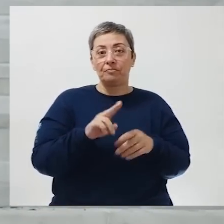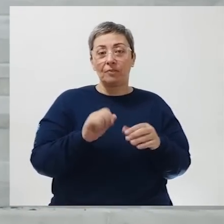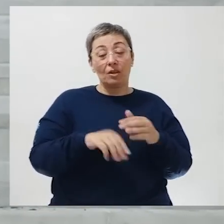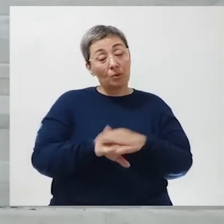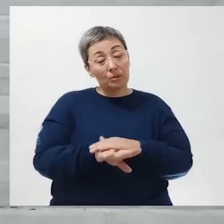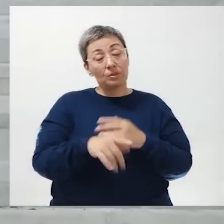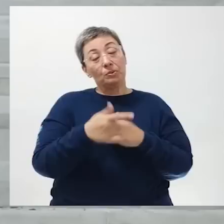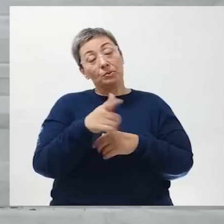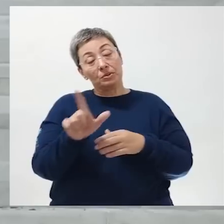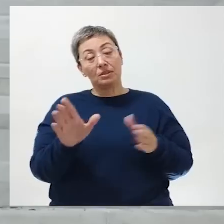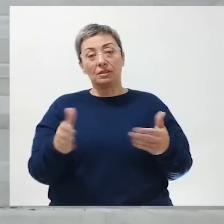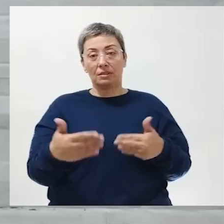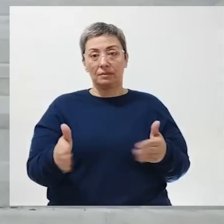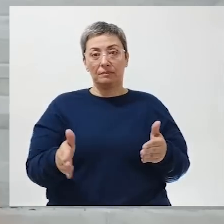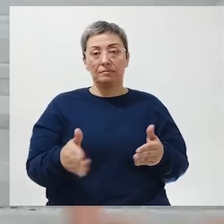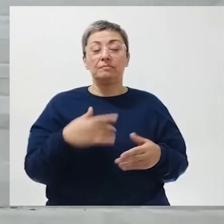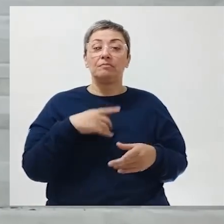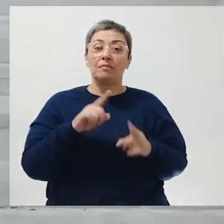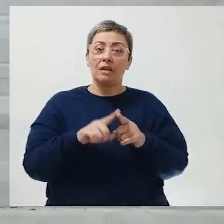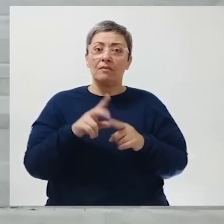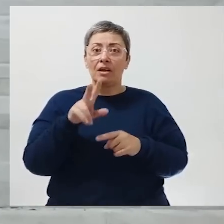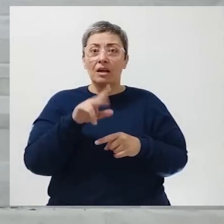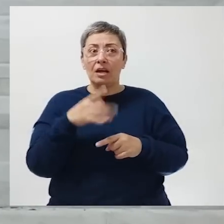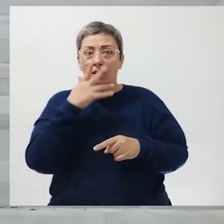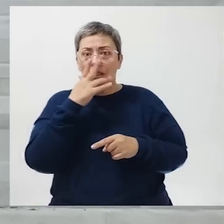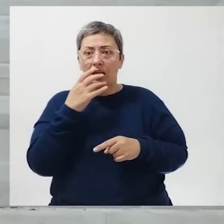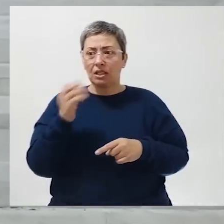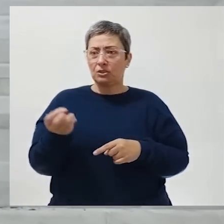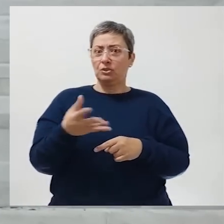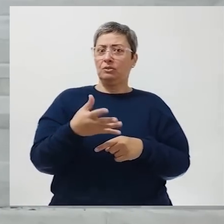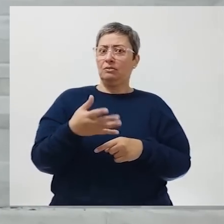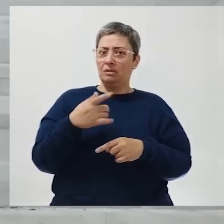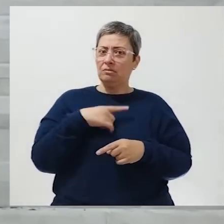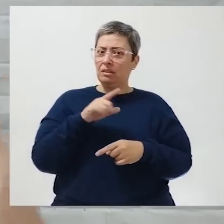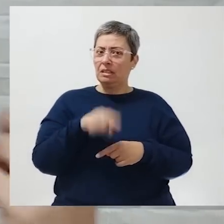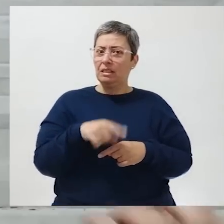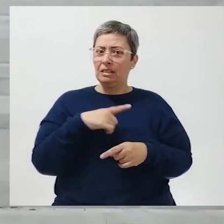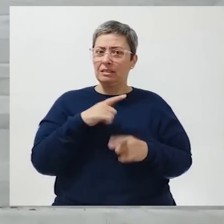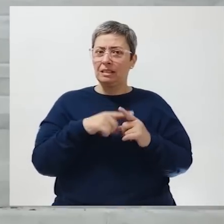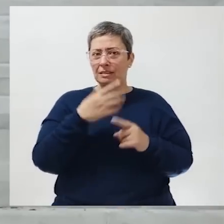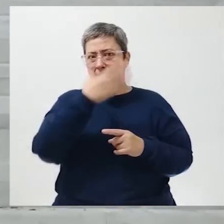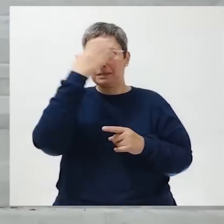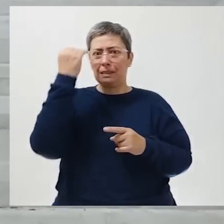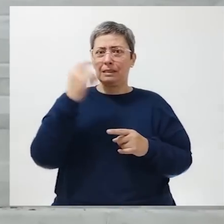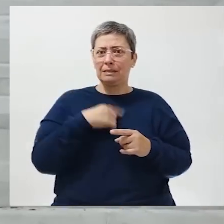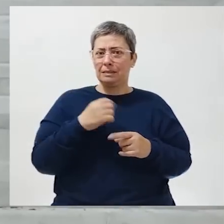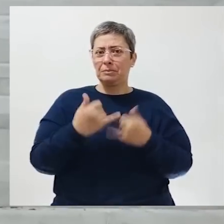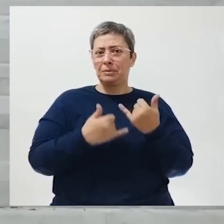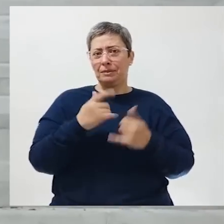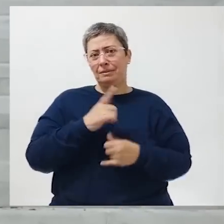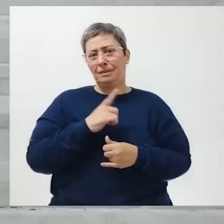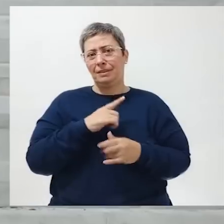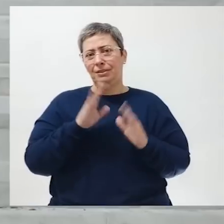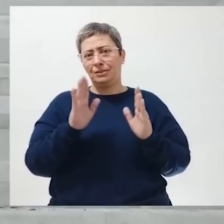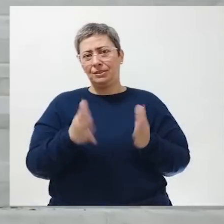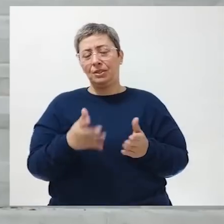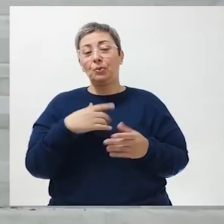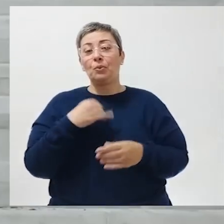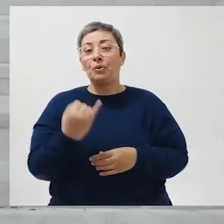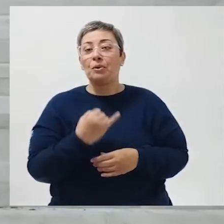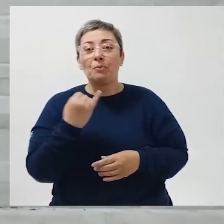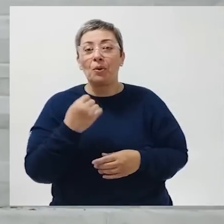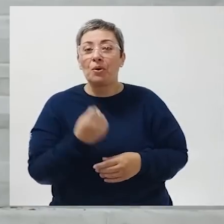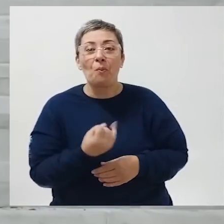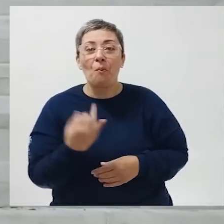guarda e pega a outra caixa. Ela vai achar que ganhou um brinquedo novo. Às vezes as crianças até esquecem os brinquedos que tinham. O que importa não